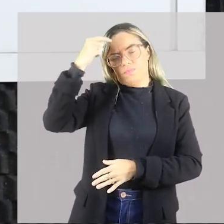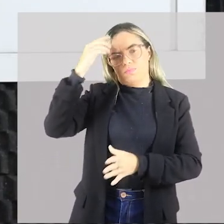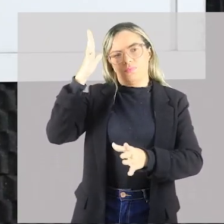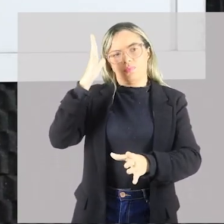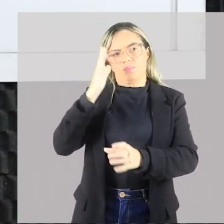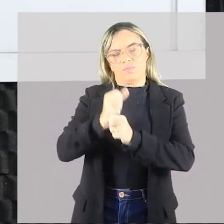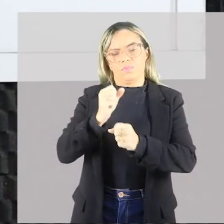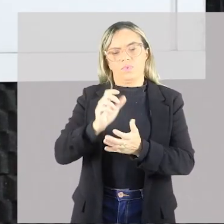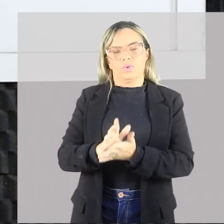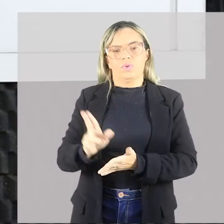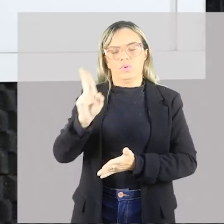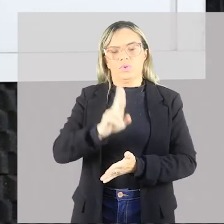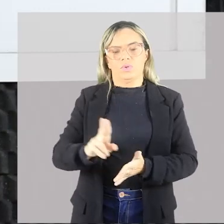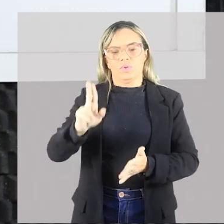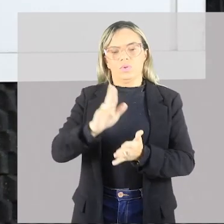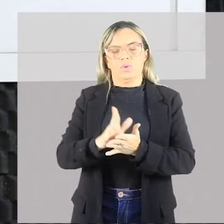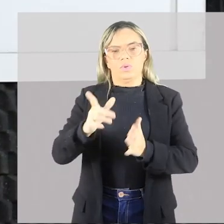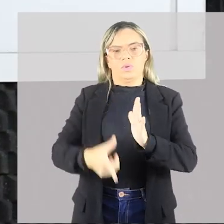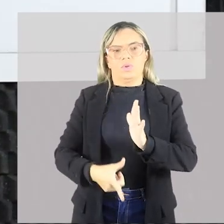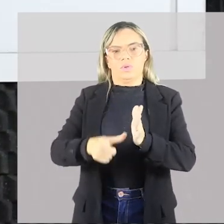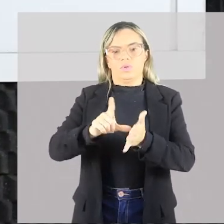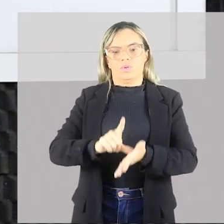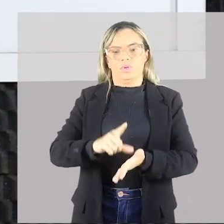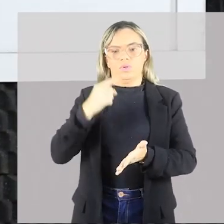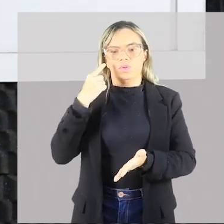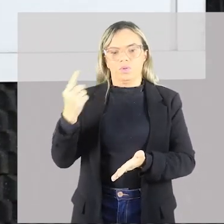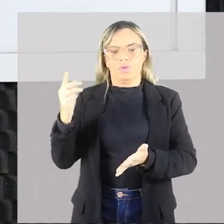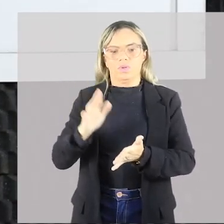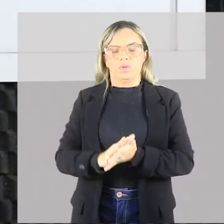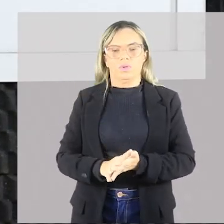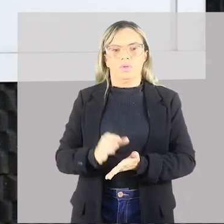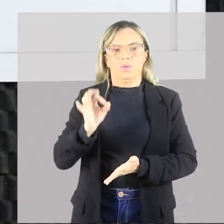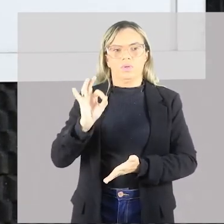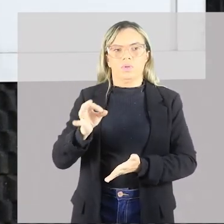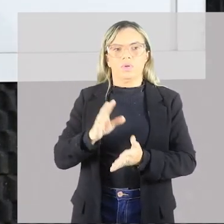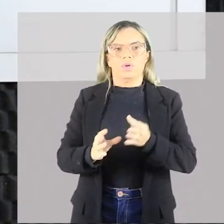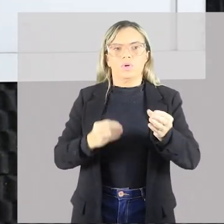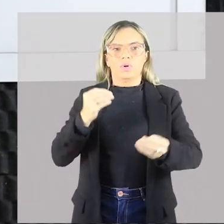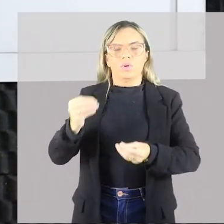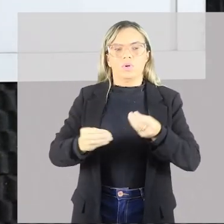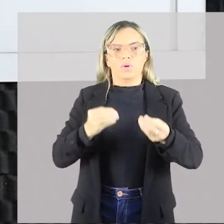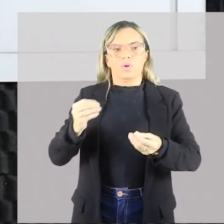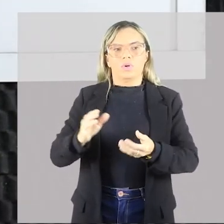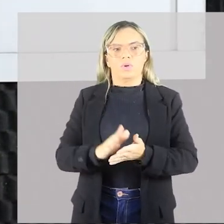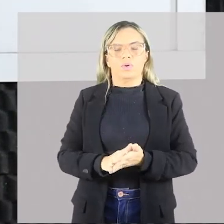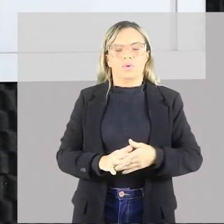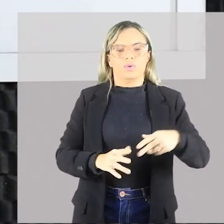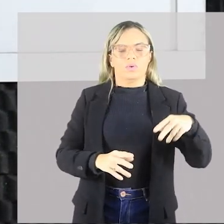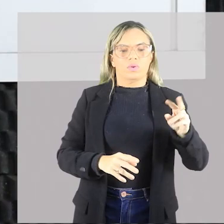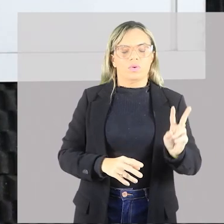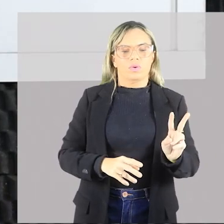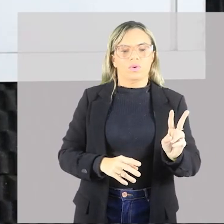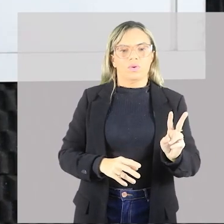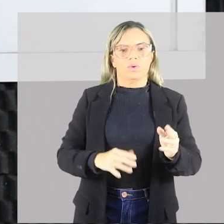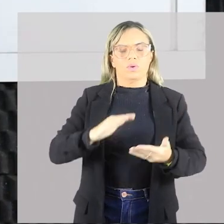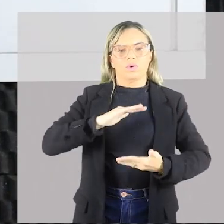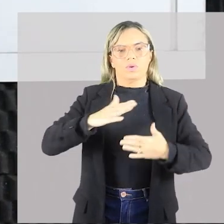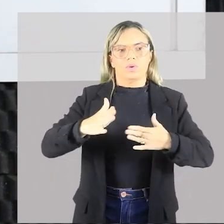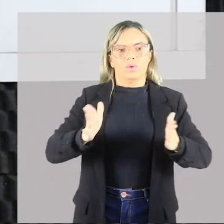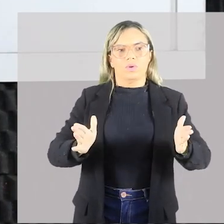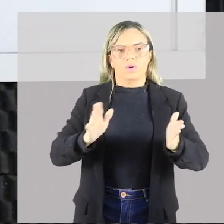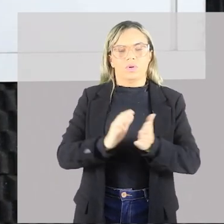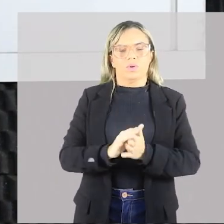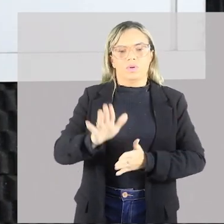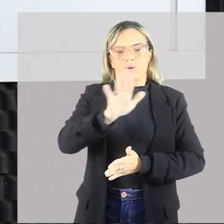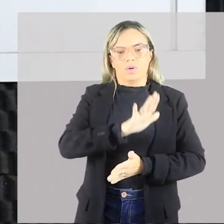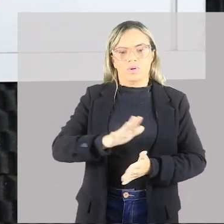que nós tivemos na questão anterior, certo? Como é que se calcula o volume de um cubo, galera? Basta você pegar a sua